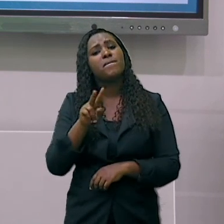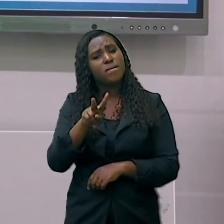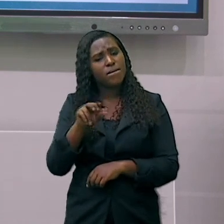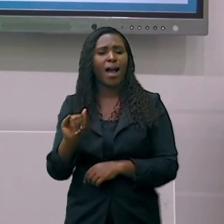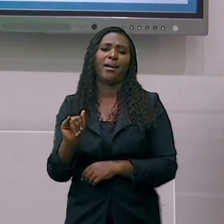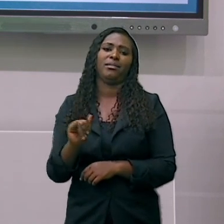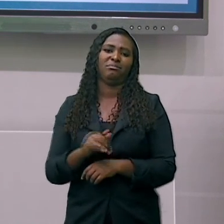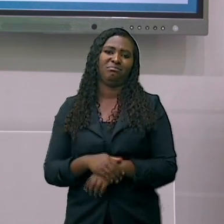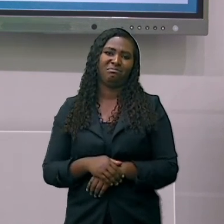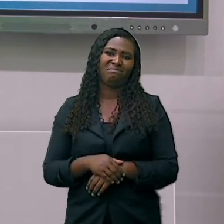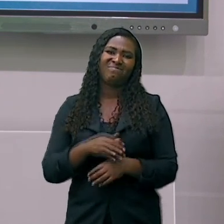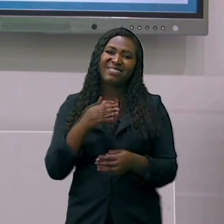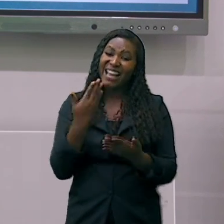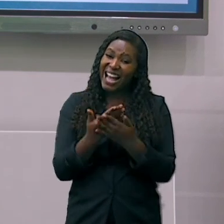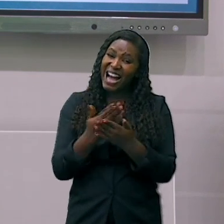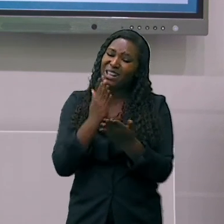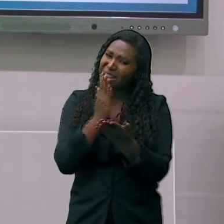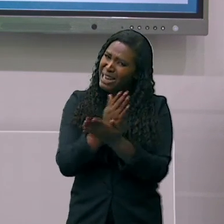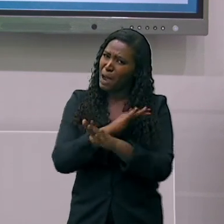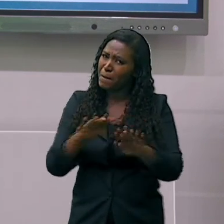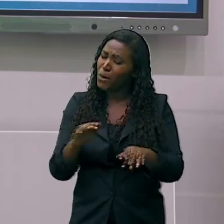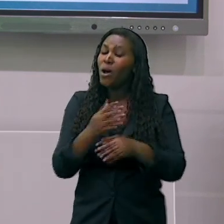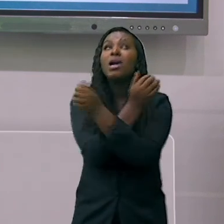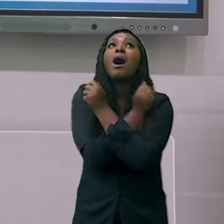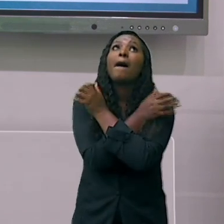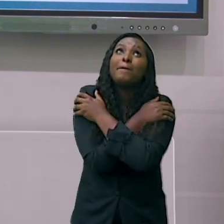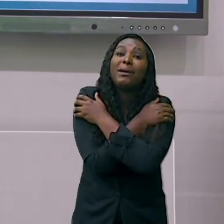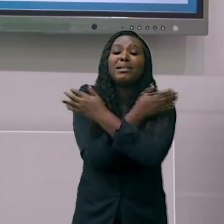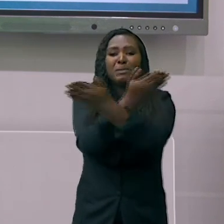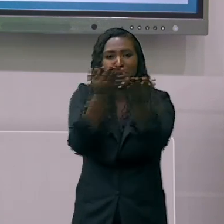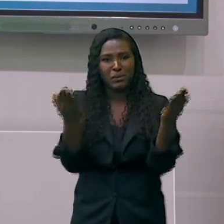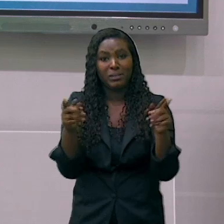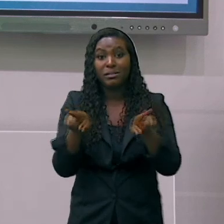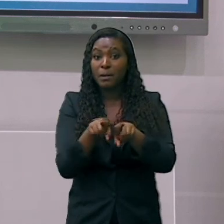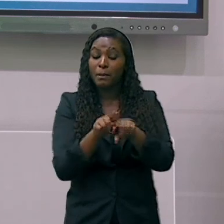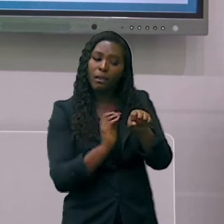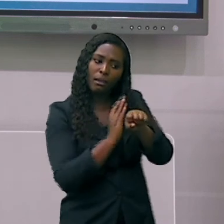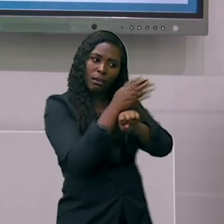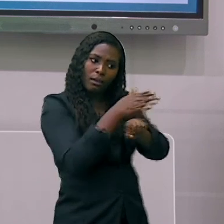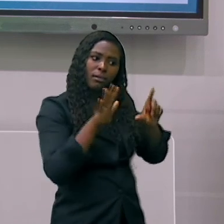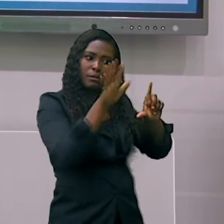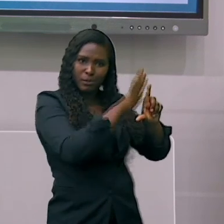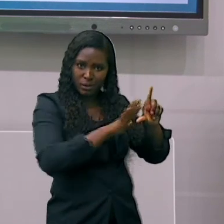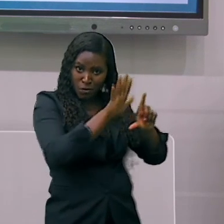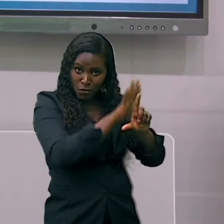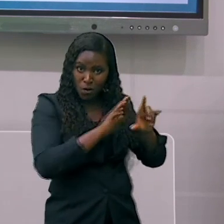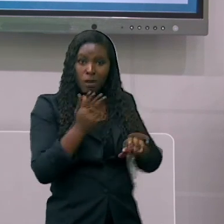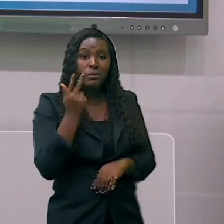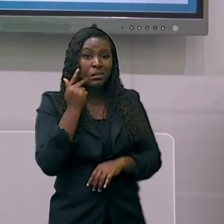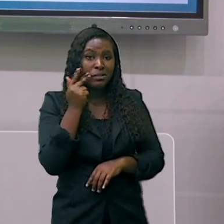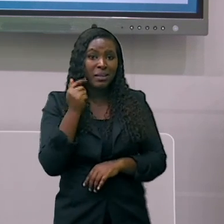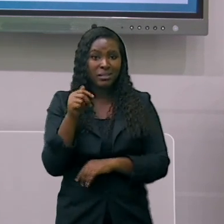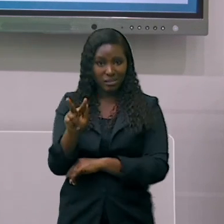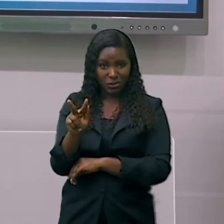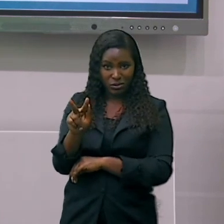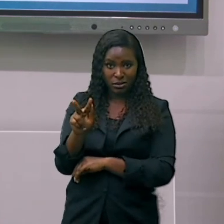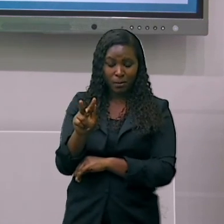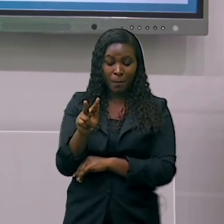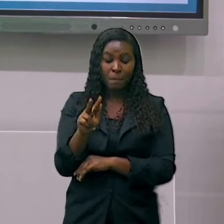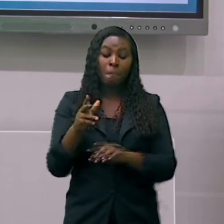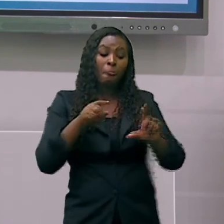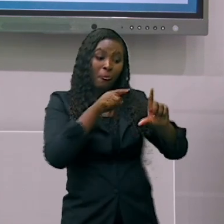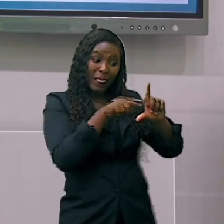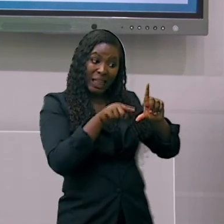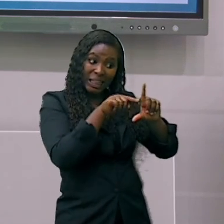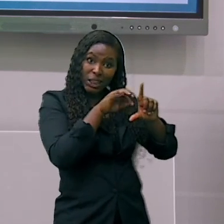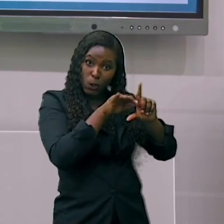deixo para vocês o meu abraço e olha, acessem as nossas atividades na plataforma SMED-GV, aponte a câmera do